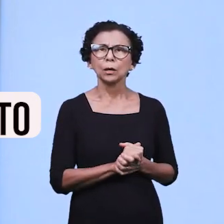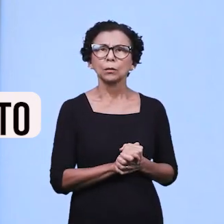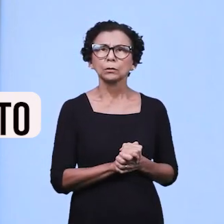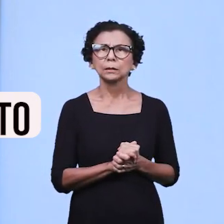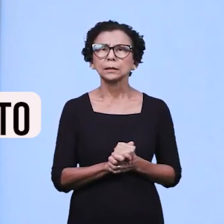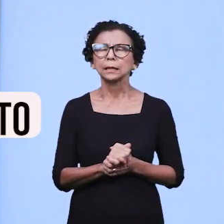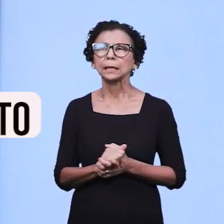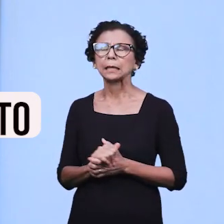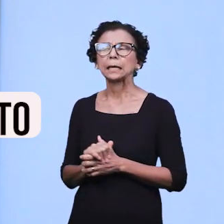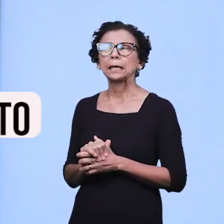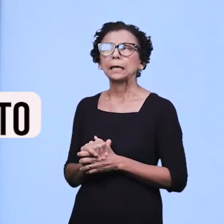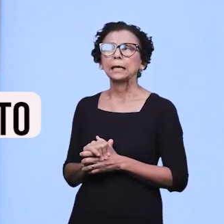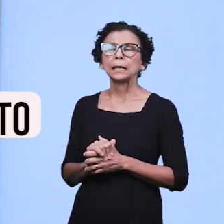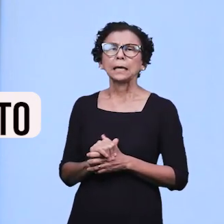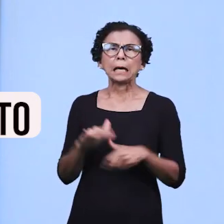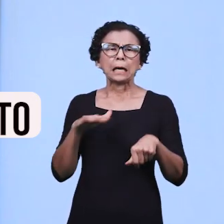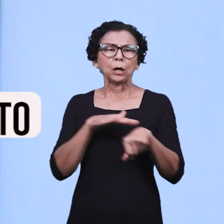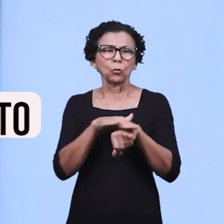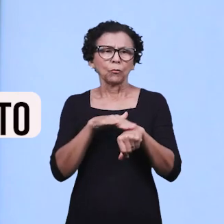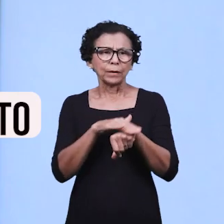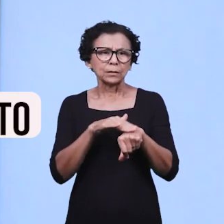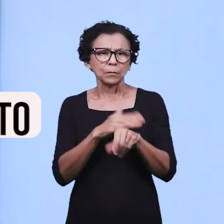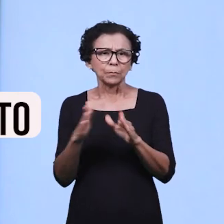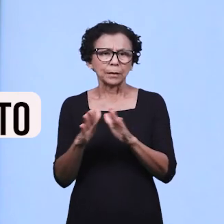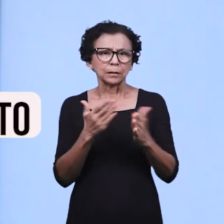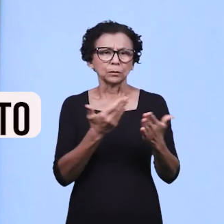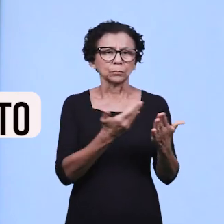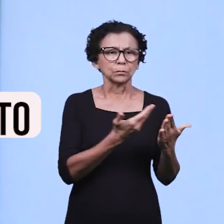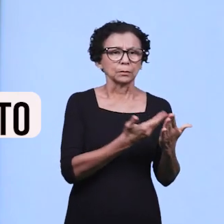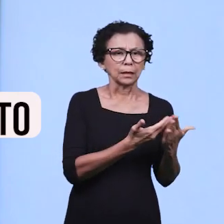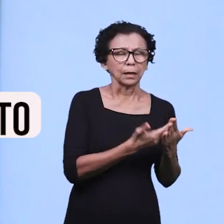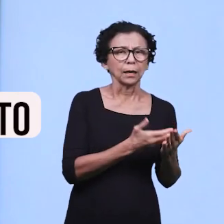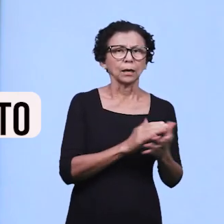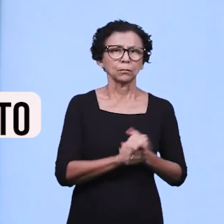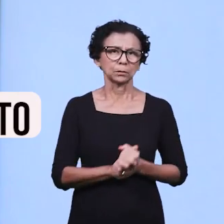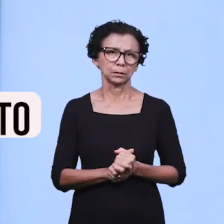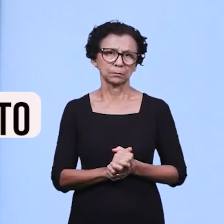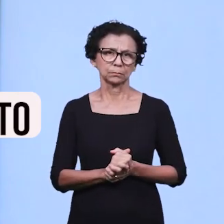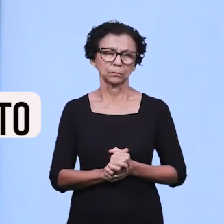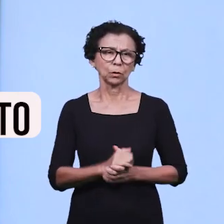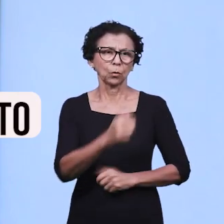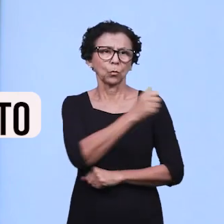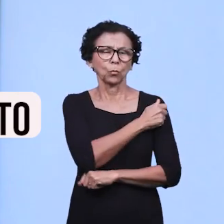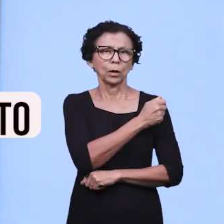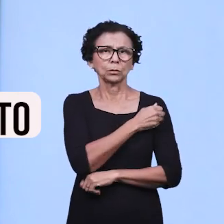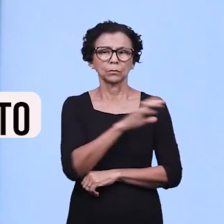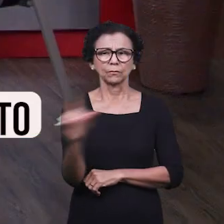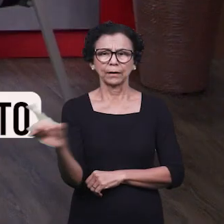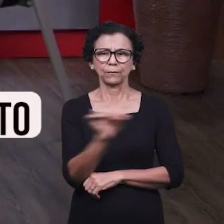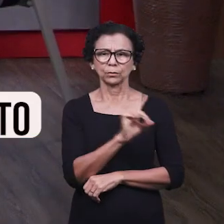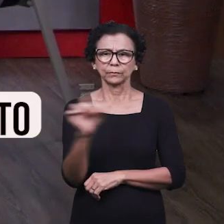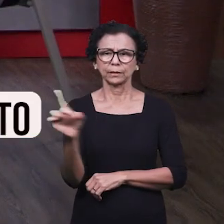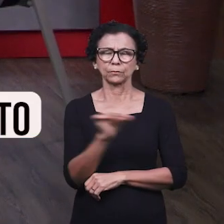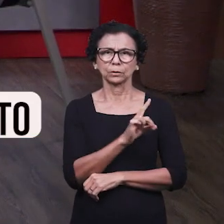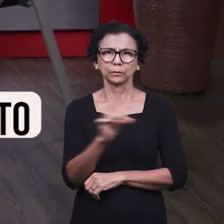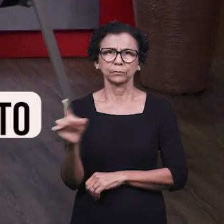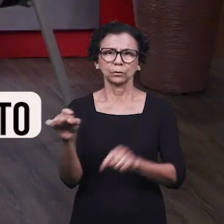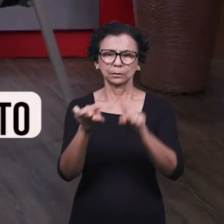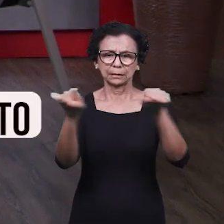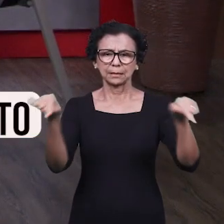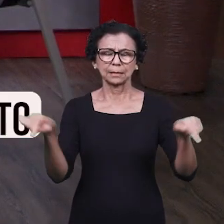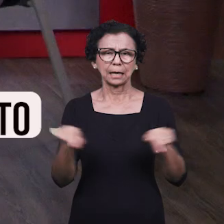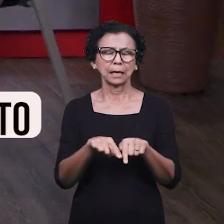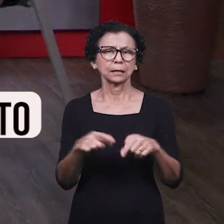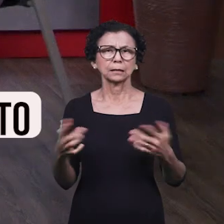durante a aula, é o aluno inquieto que sai da sala toda hora, é um aluno com dificuldade de